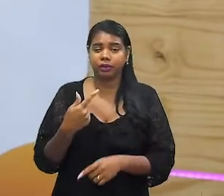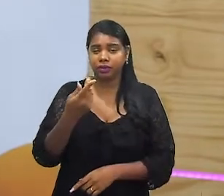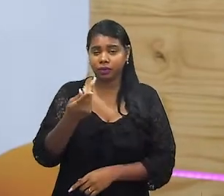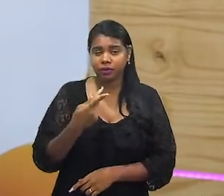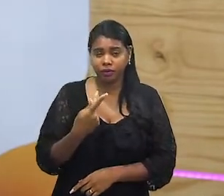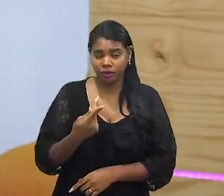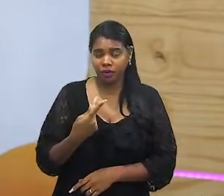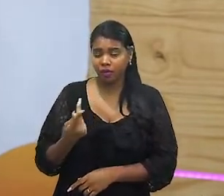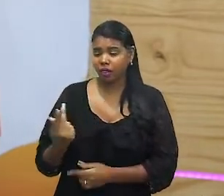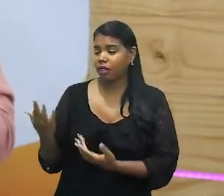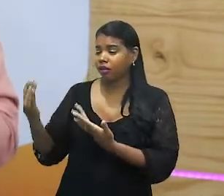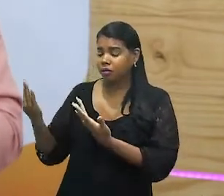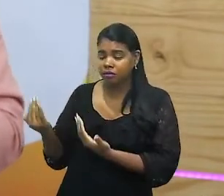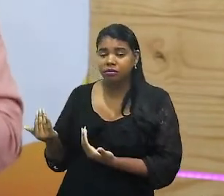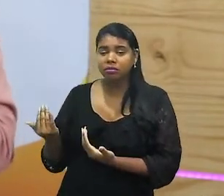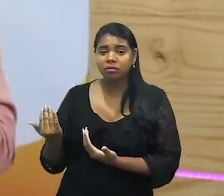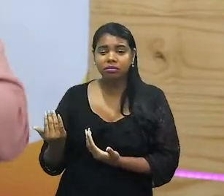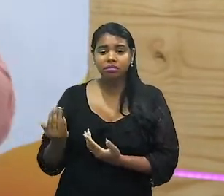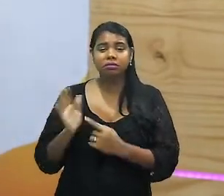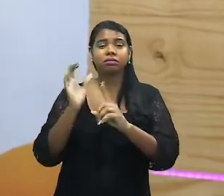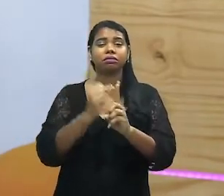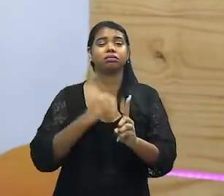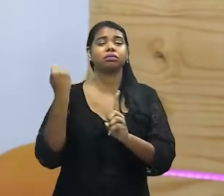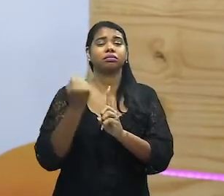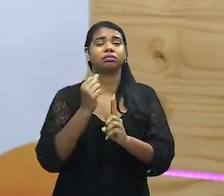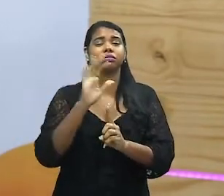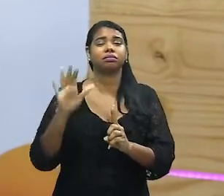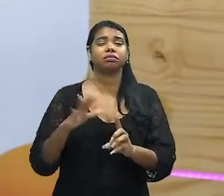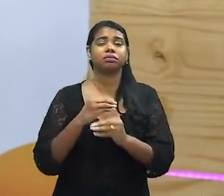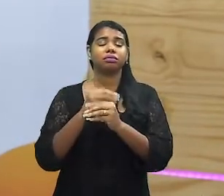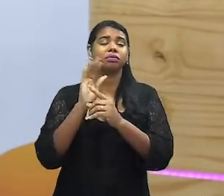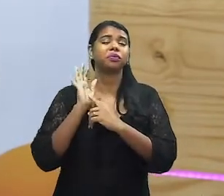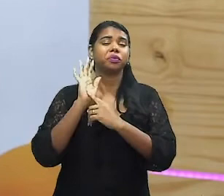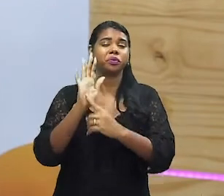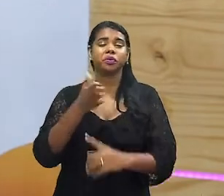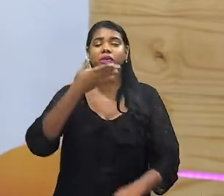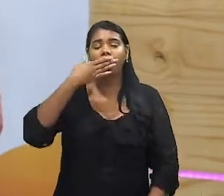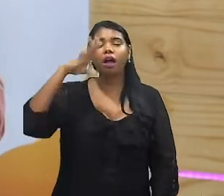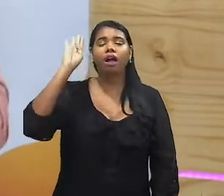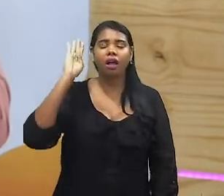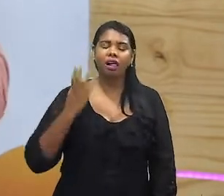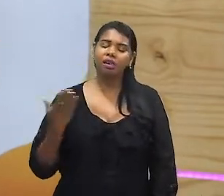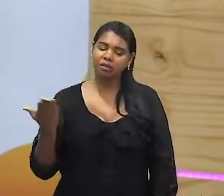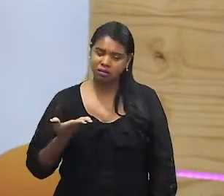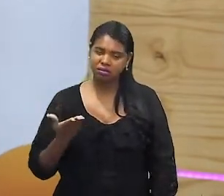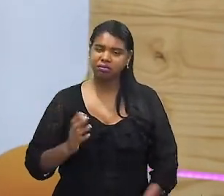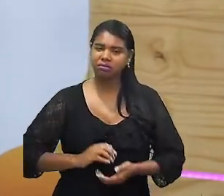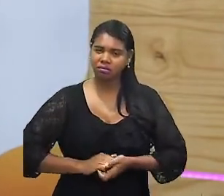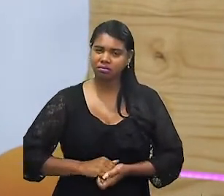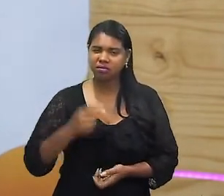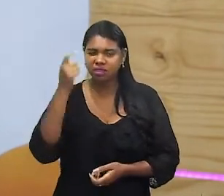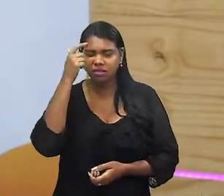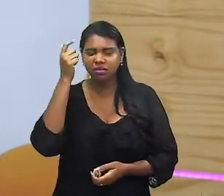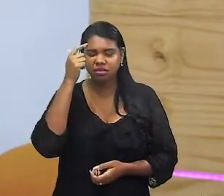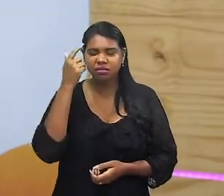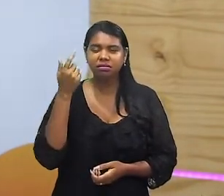caso, querem se colocar, não é? Querem mostrar que já tem preferências, que já